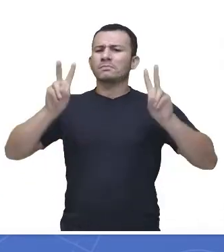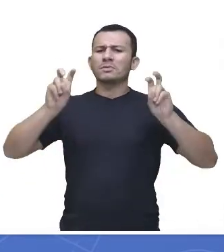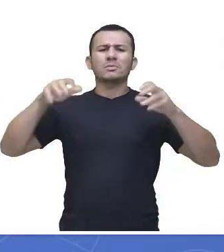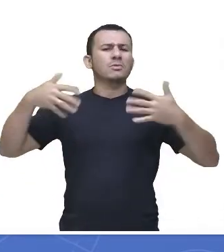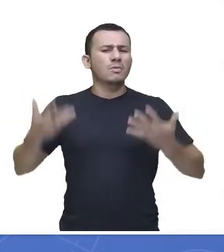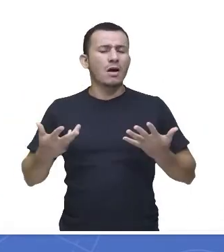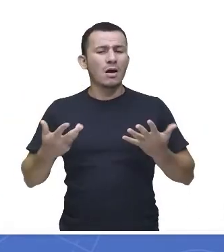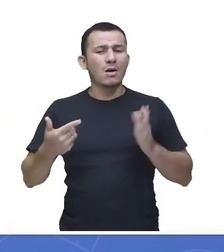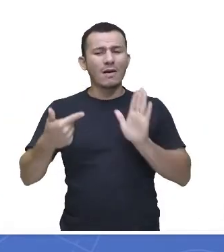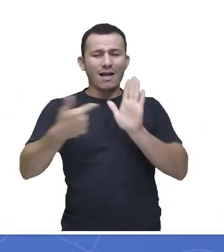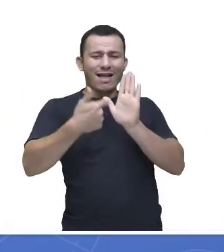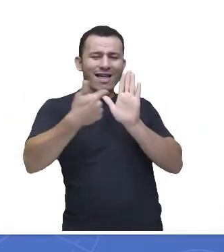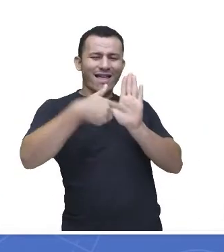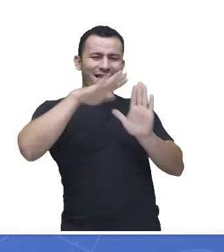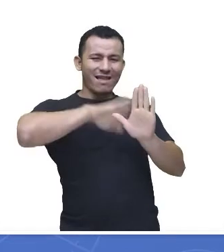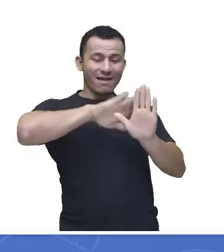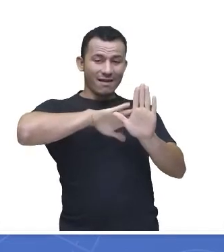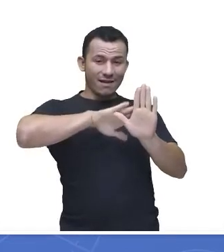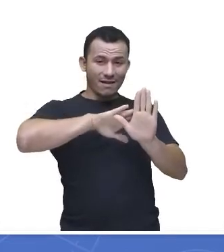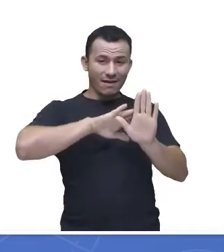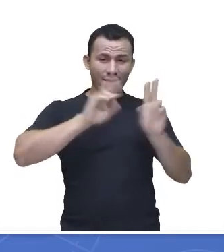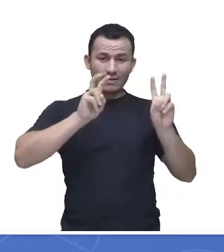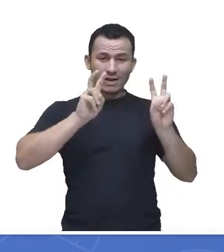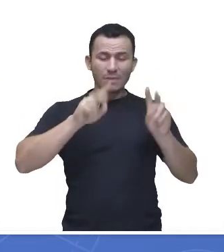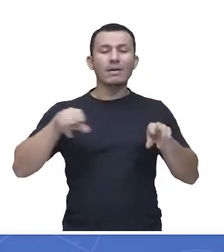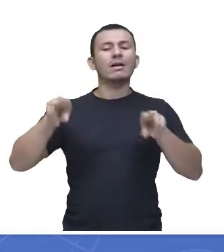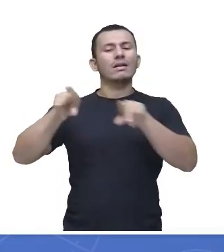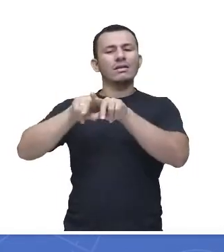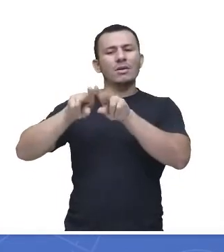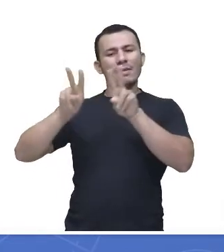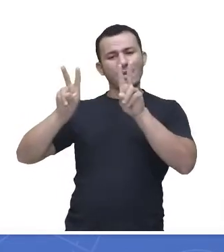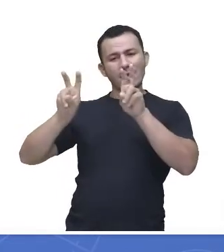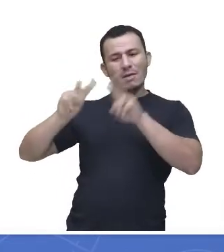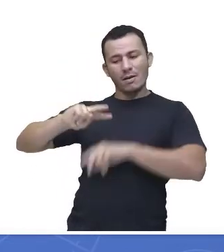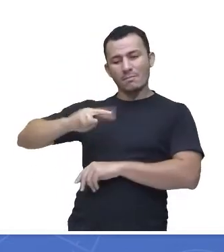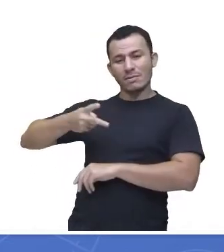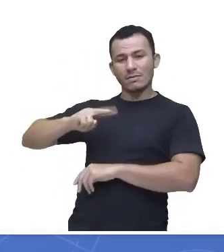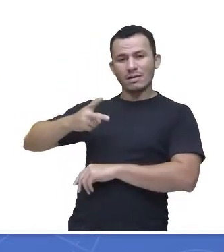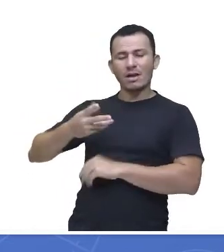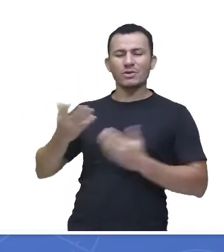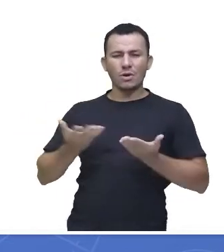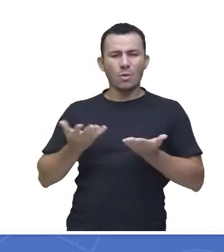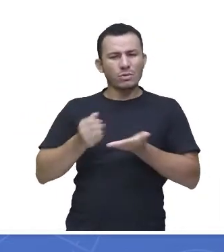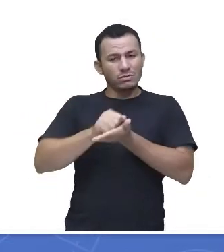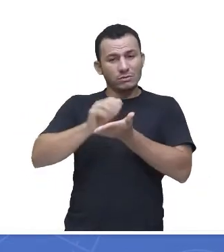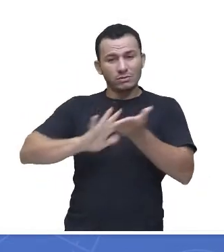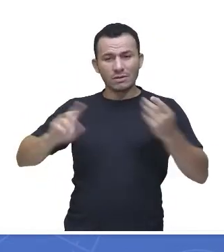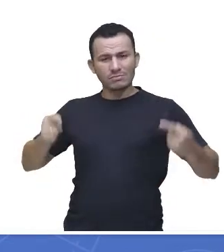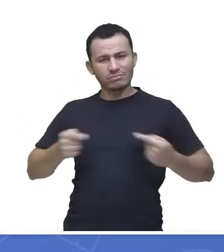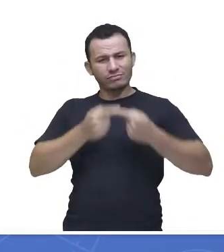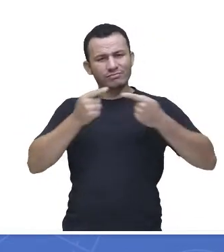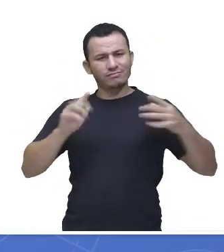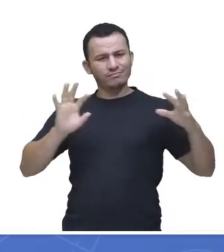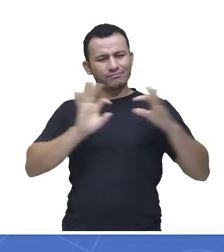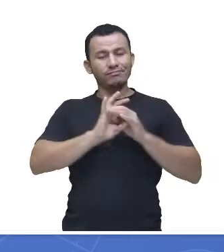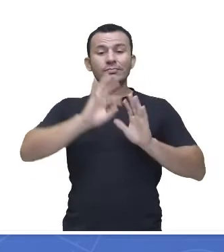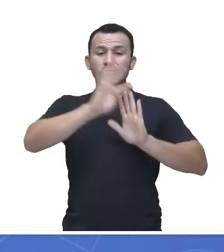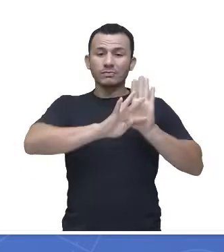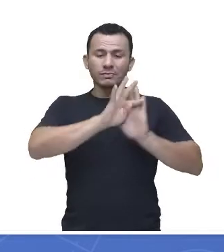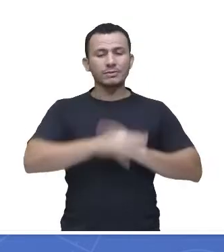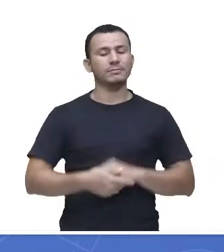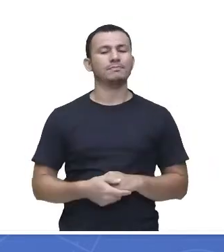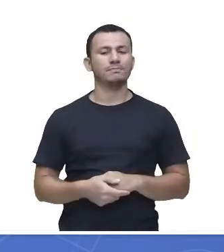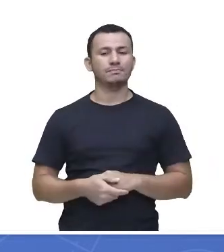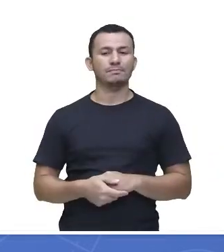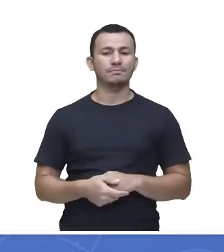a ambiguidade. Então, hoje nós vamos fazer os exercícios correspondentes a estes assuntos. Só lembrando que a ironia